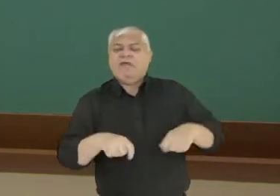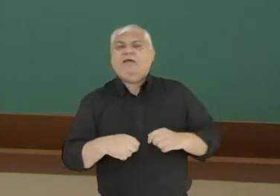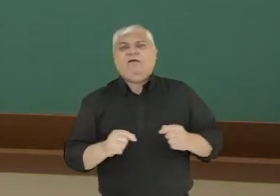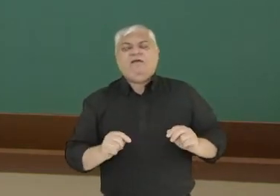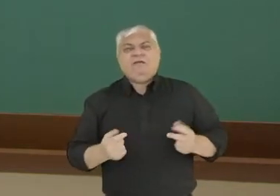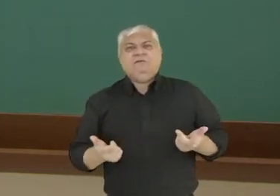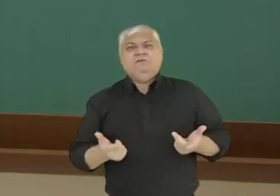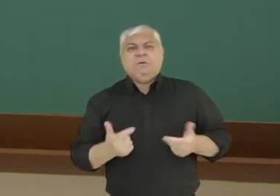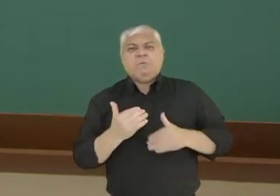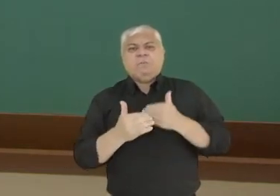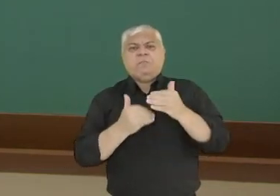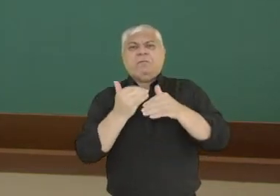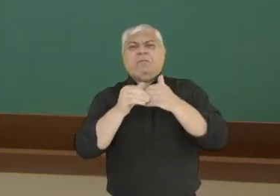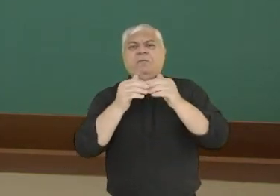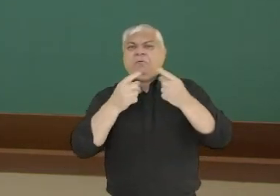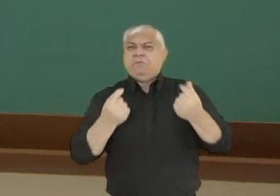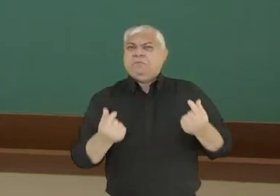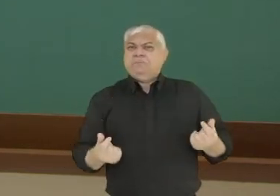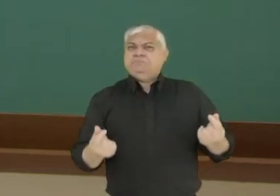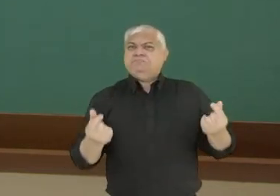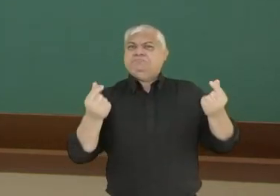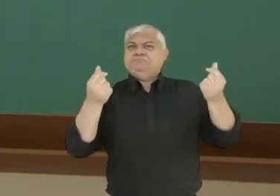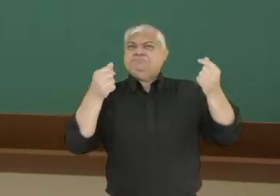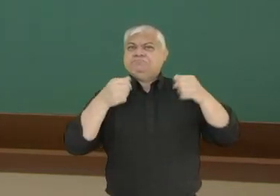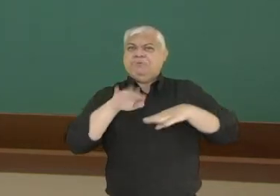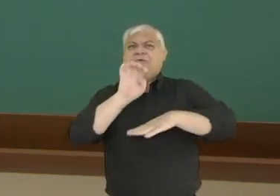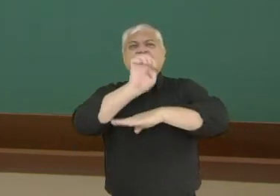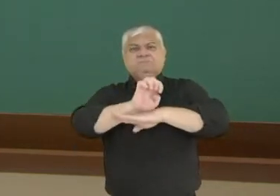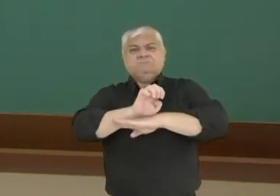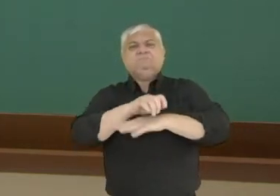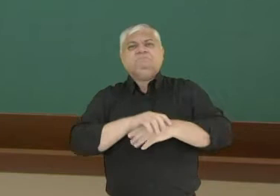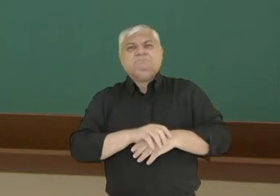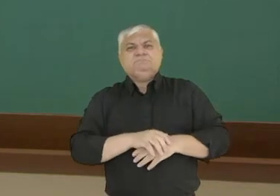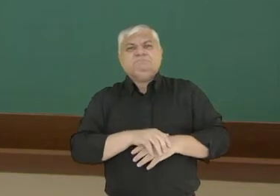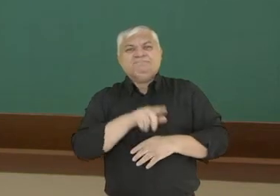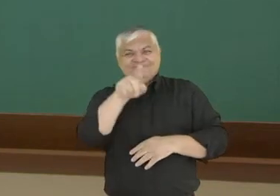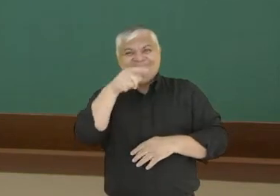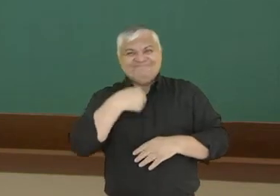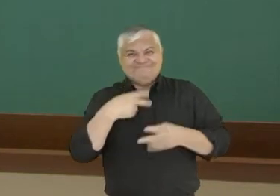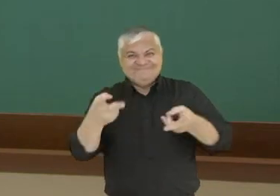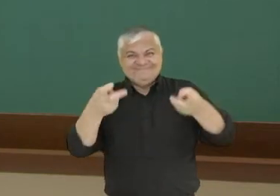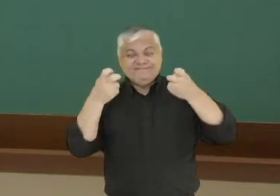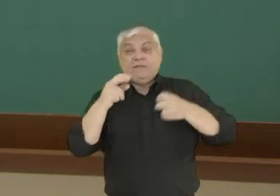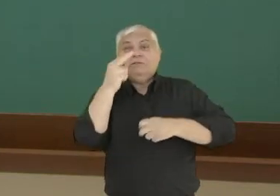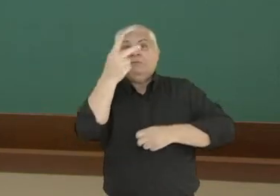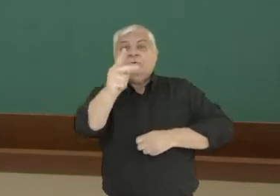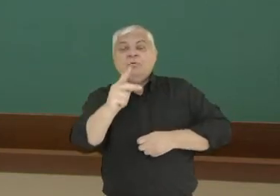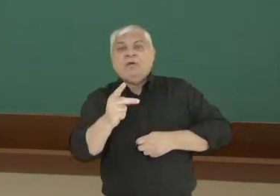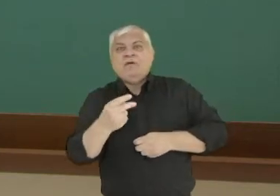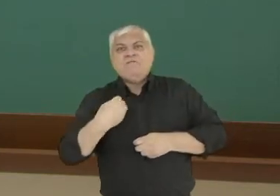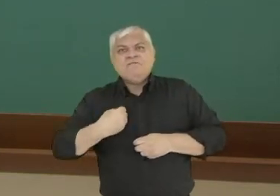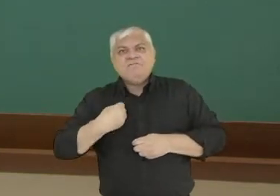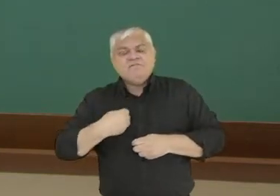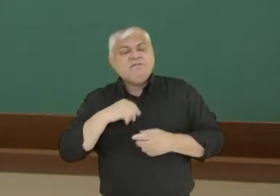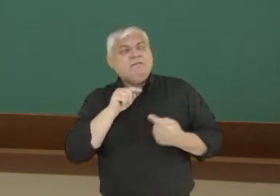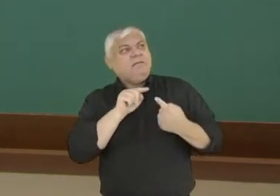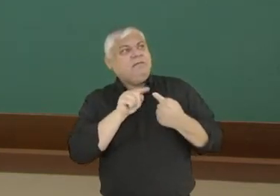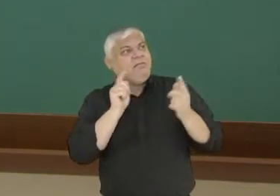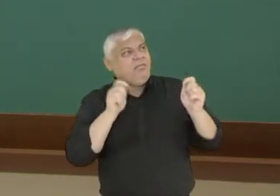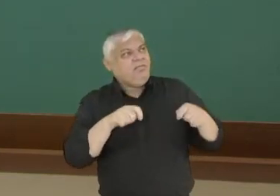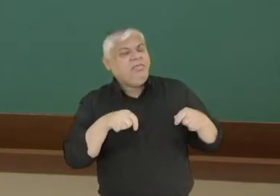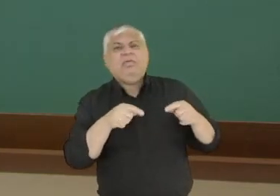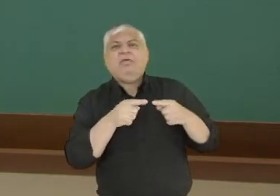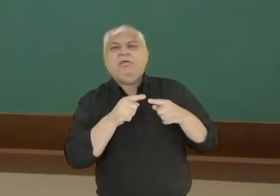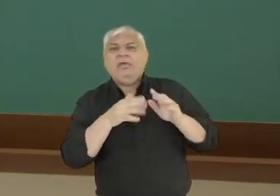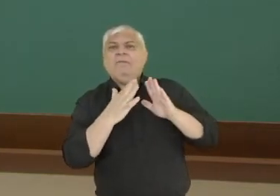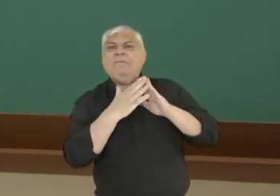gera emprego e renda para a população Pode ser que você tenha identificado na tua realidade uma relação Agora sim com